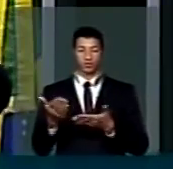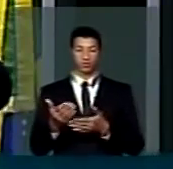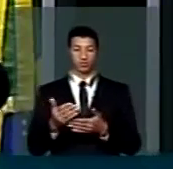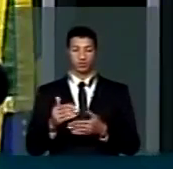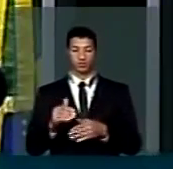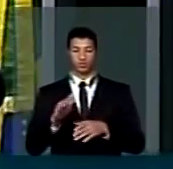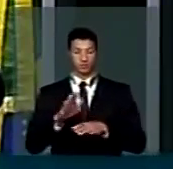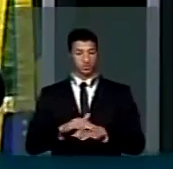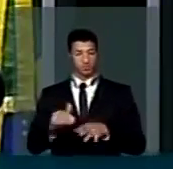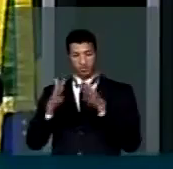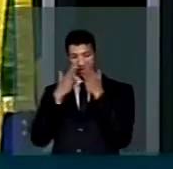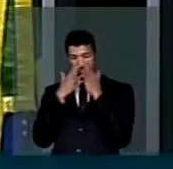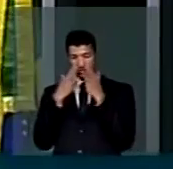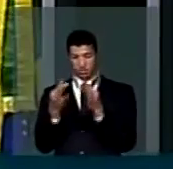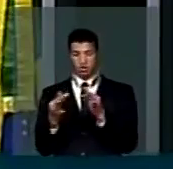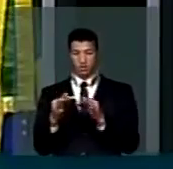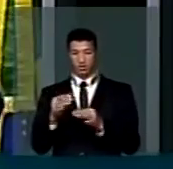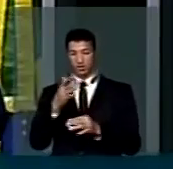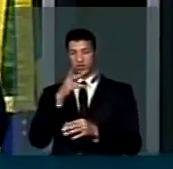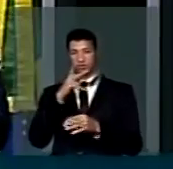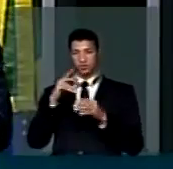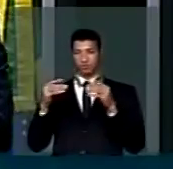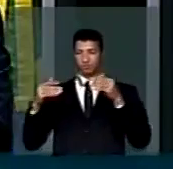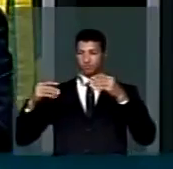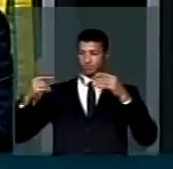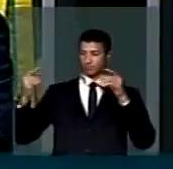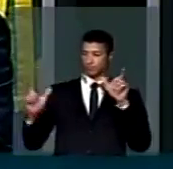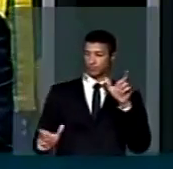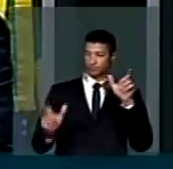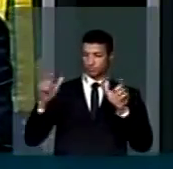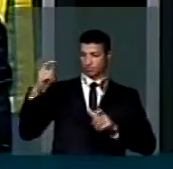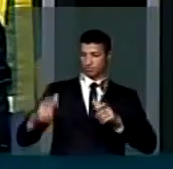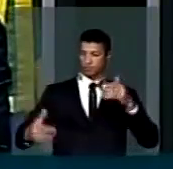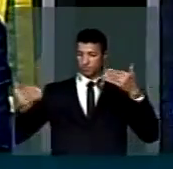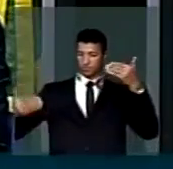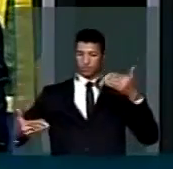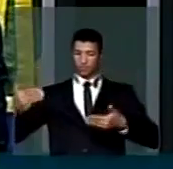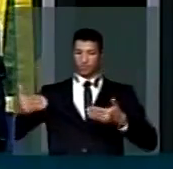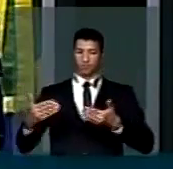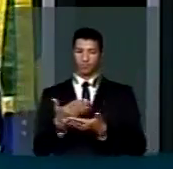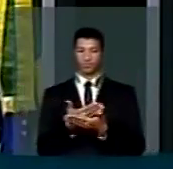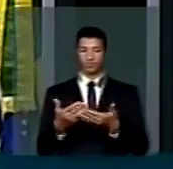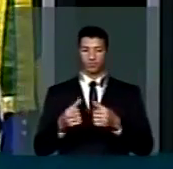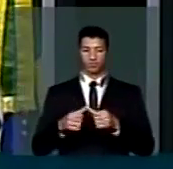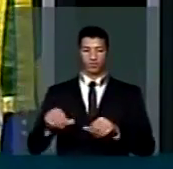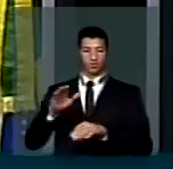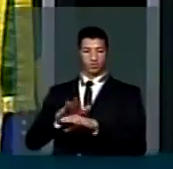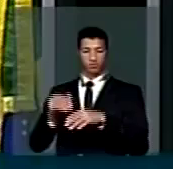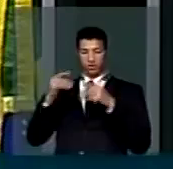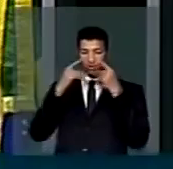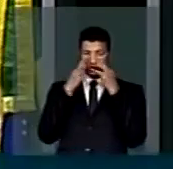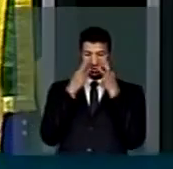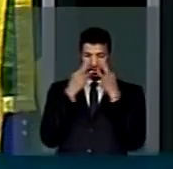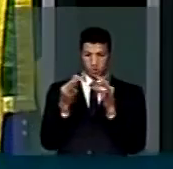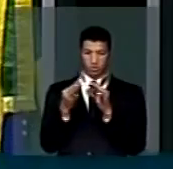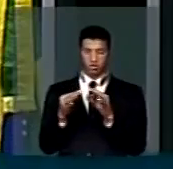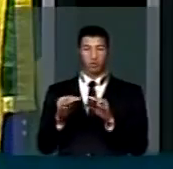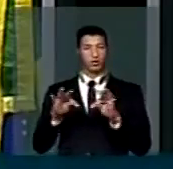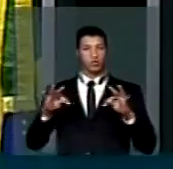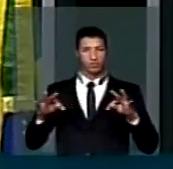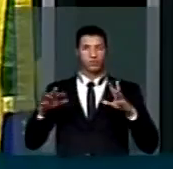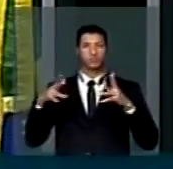chamamos a atenção dos pares. Nós estamos chamando a atenção